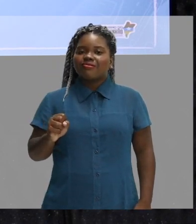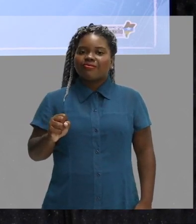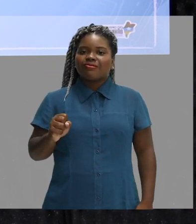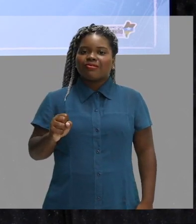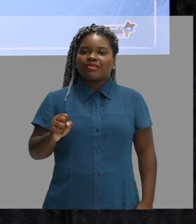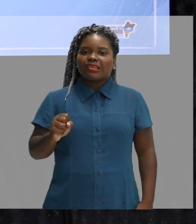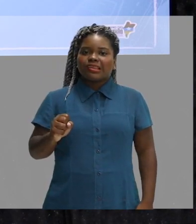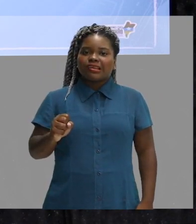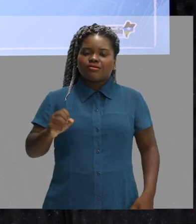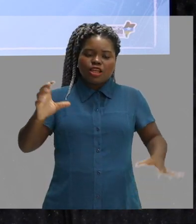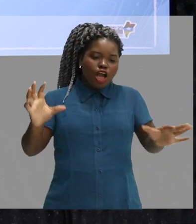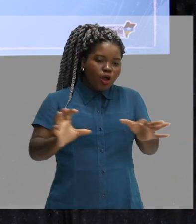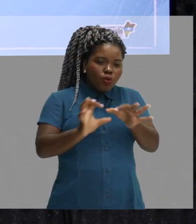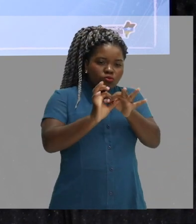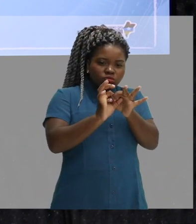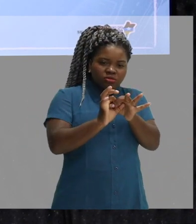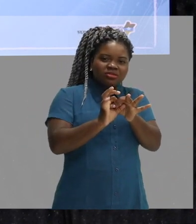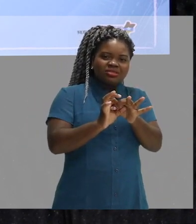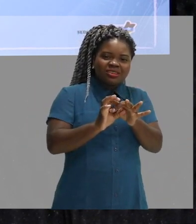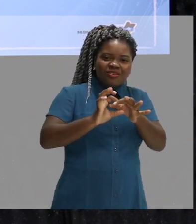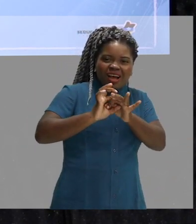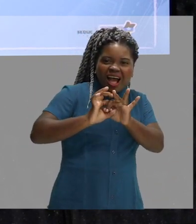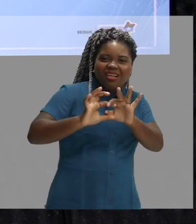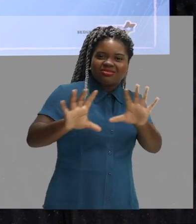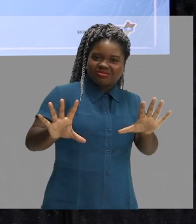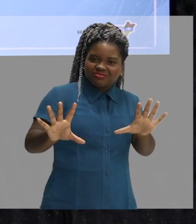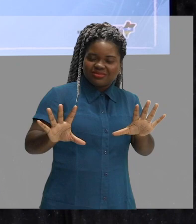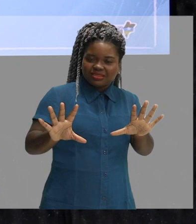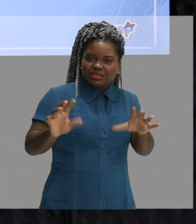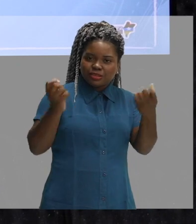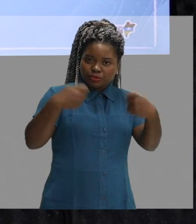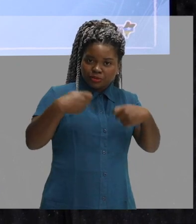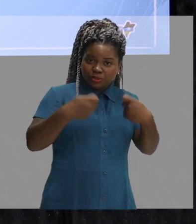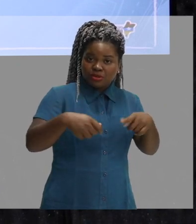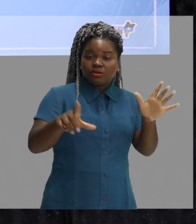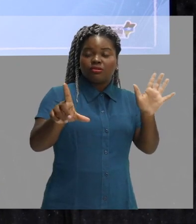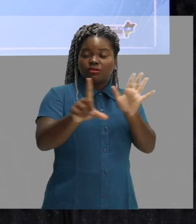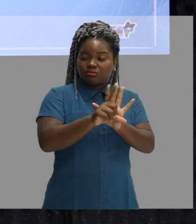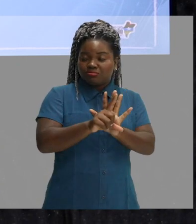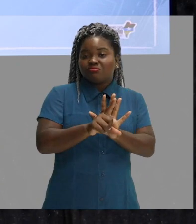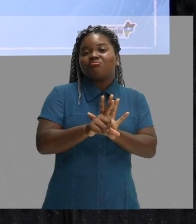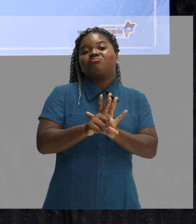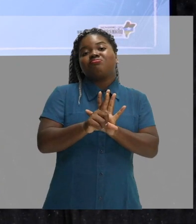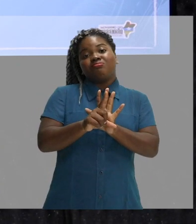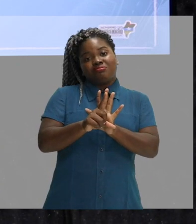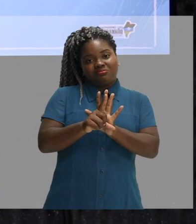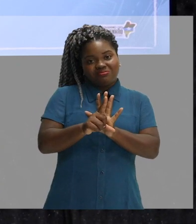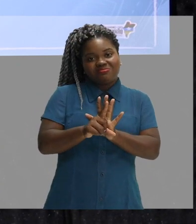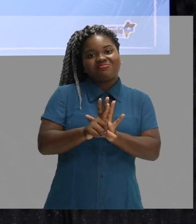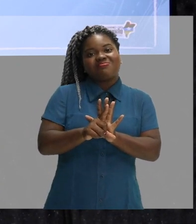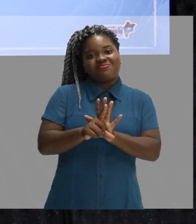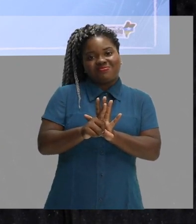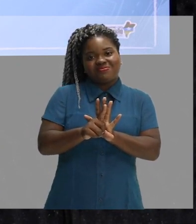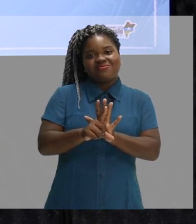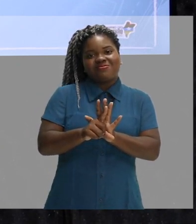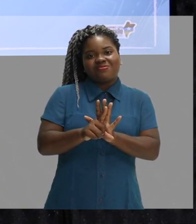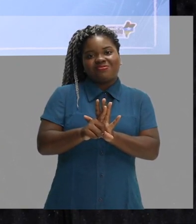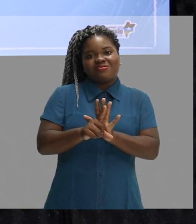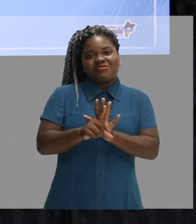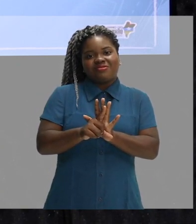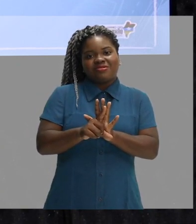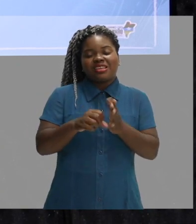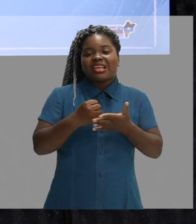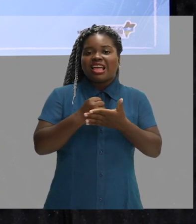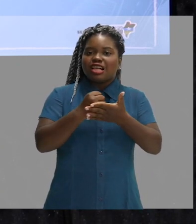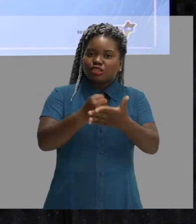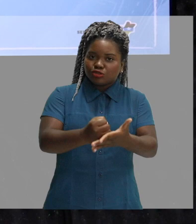essa harmonia, essa autonomia, é necessário que exista a lei e que a lei determine as condutas a serem seguidas pelos